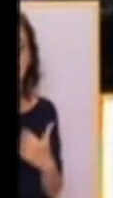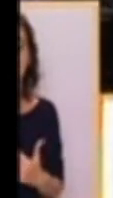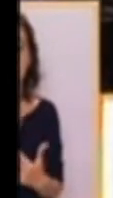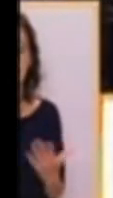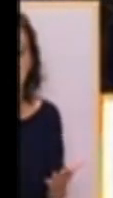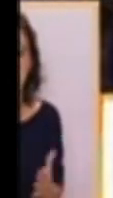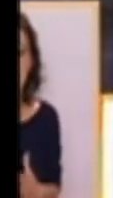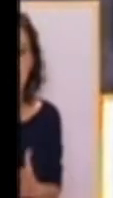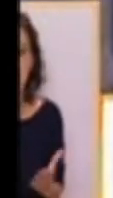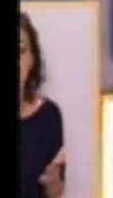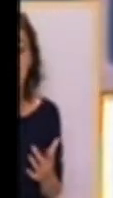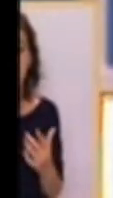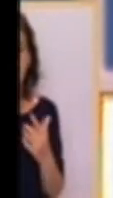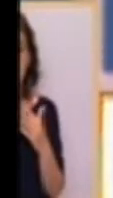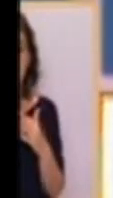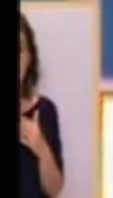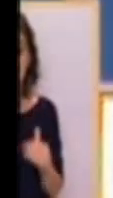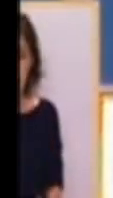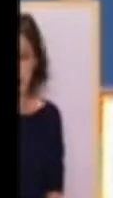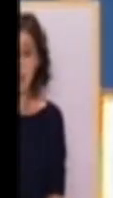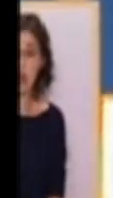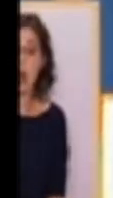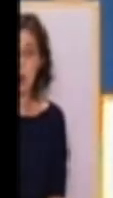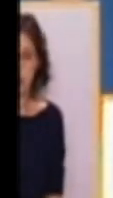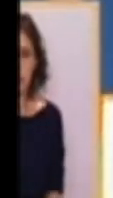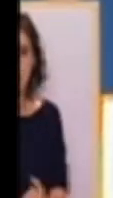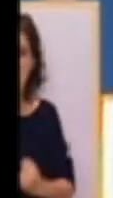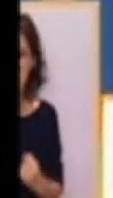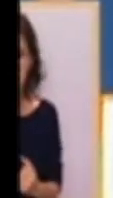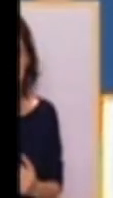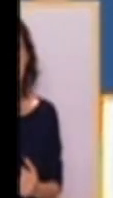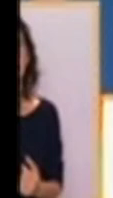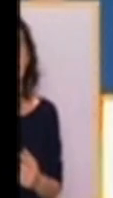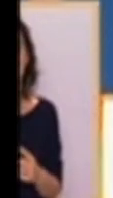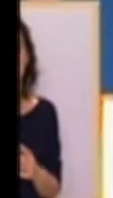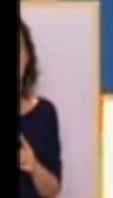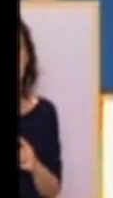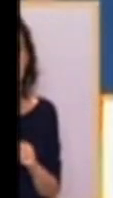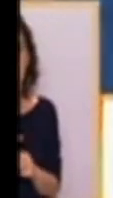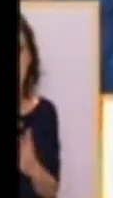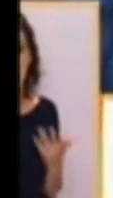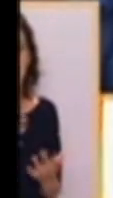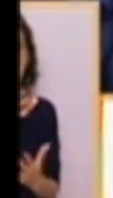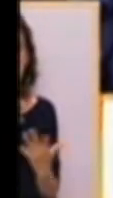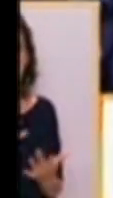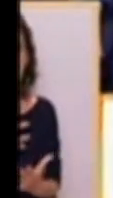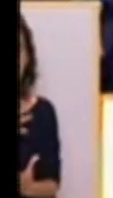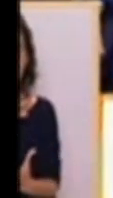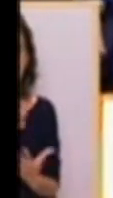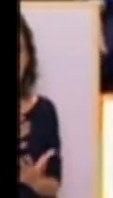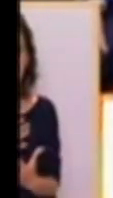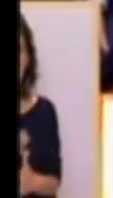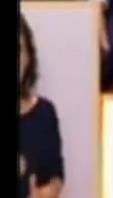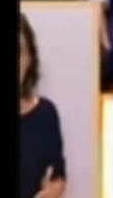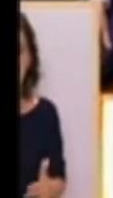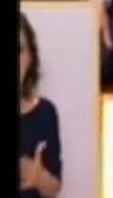vocalmente, que tu cresces a ouvi-la e é um portento tão grande e é o que marca a tradição do teu país, é o que marca o fado e eu amo o fado e tu sabes, não é? Cresci